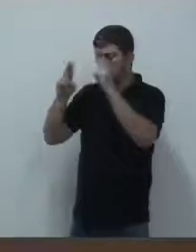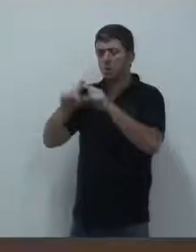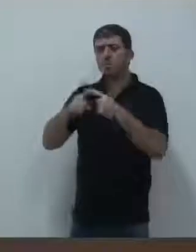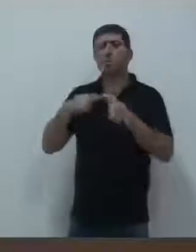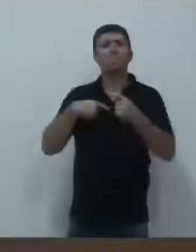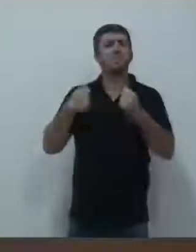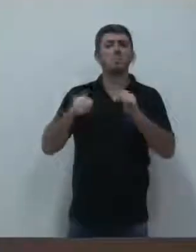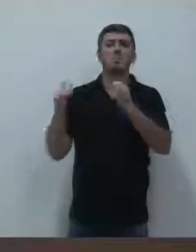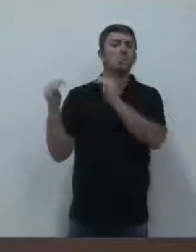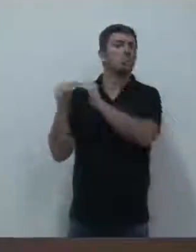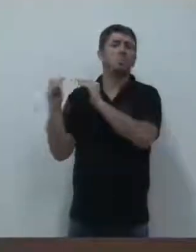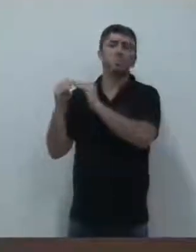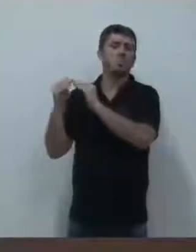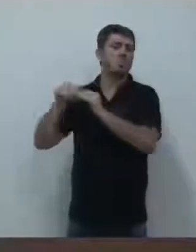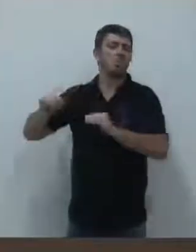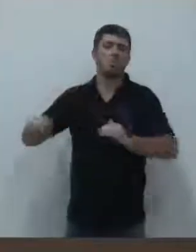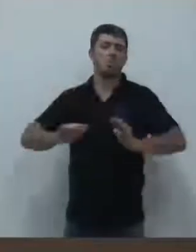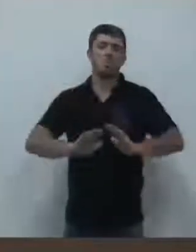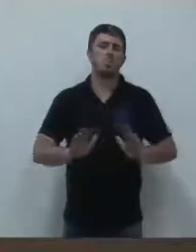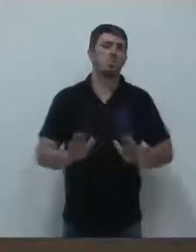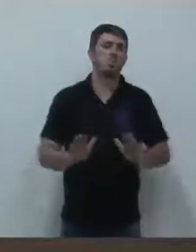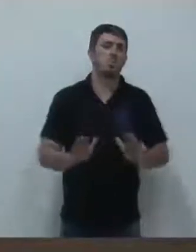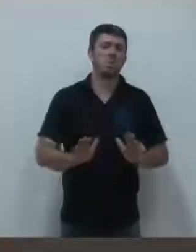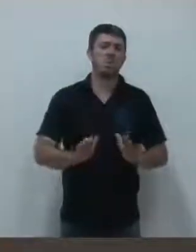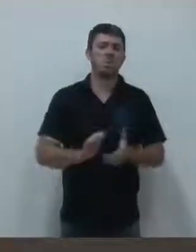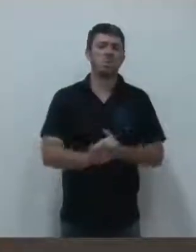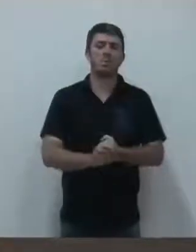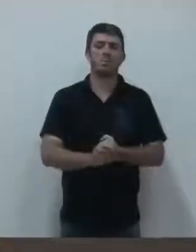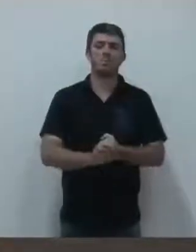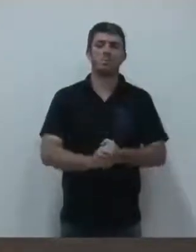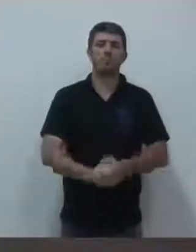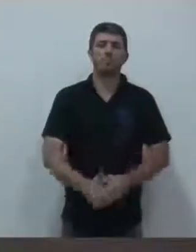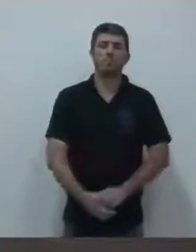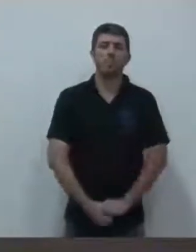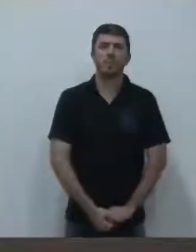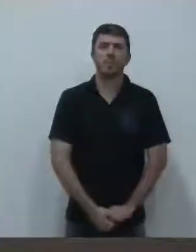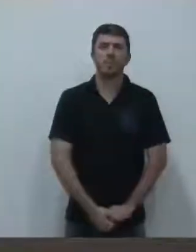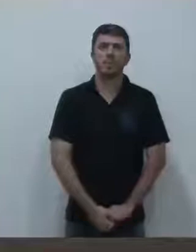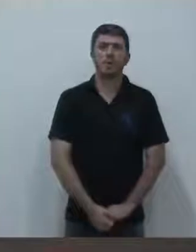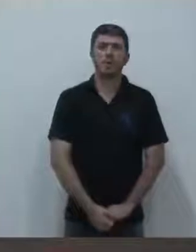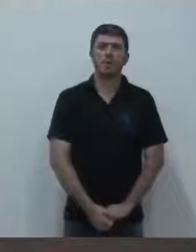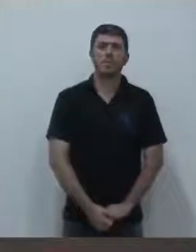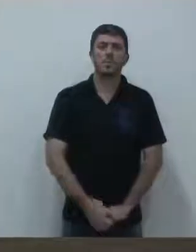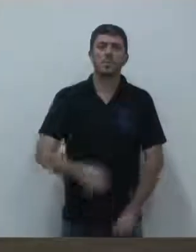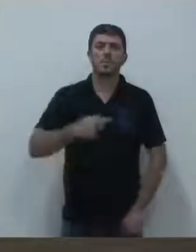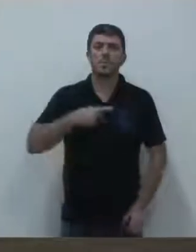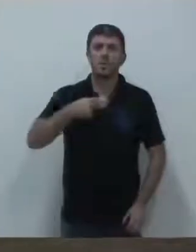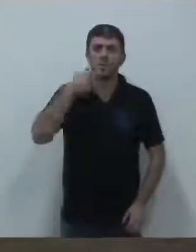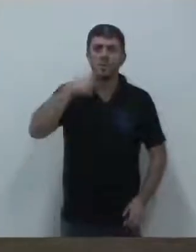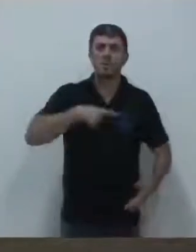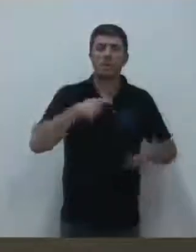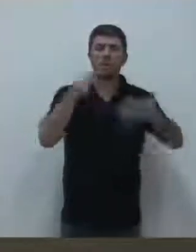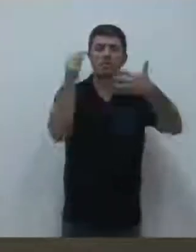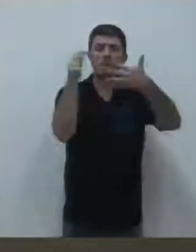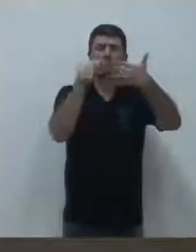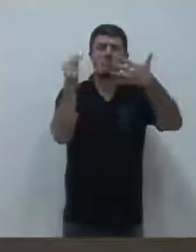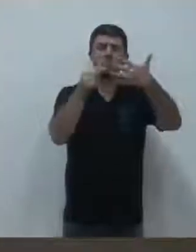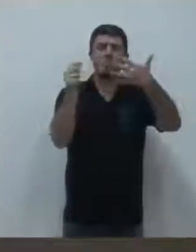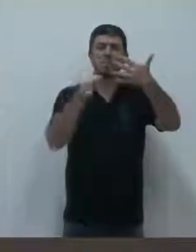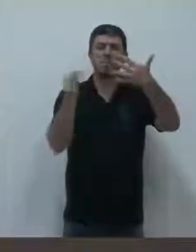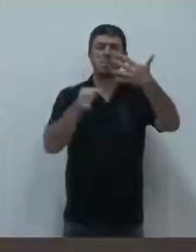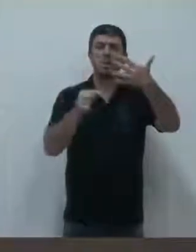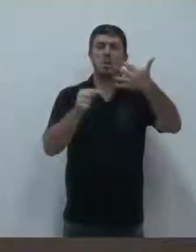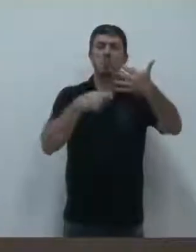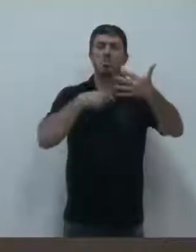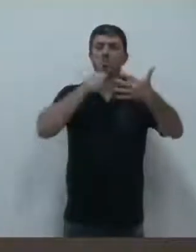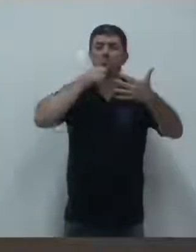que aconteceu quando a gente levantou essas informações? Não vou ser repetitivo, vou falar alguns itens, outros itens que eu não falei